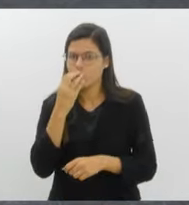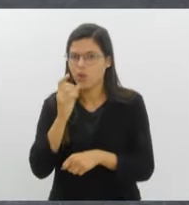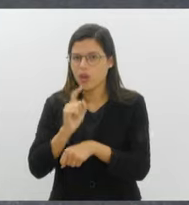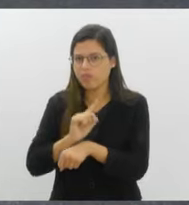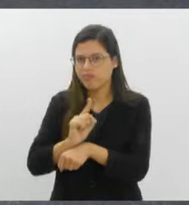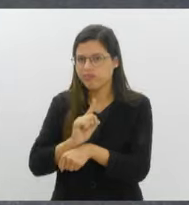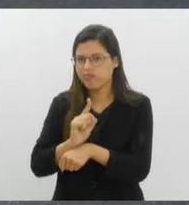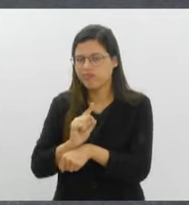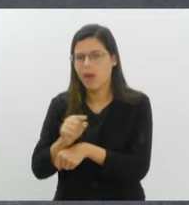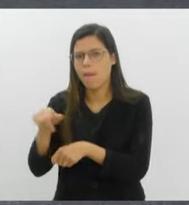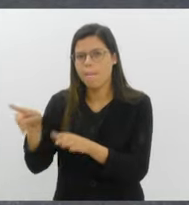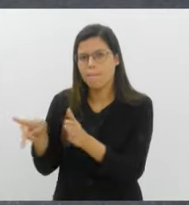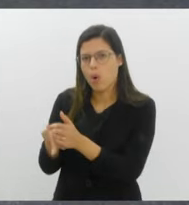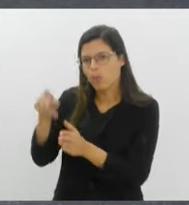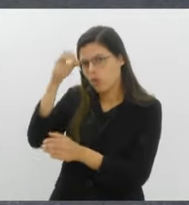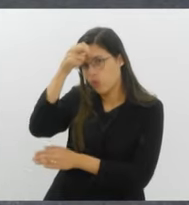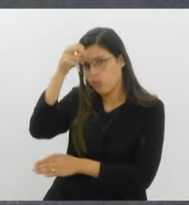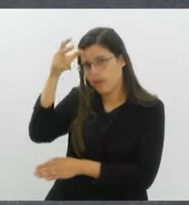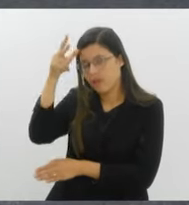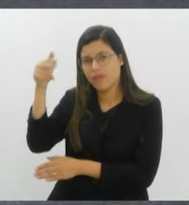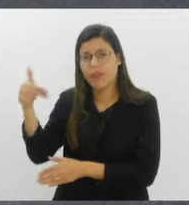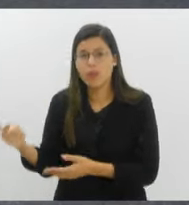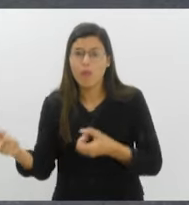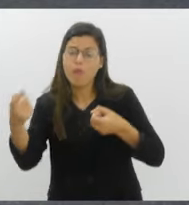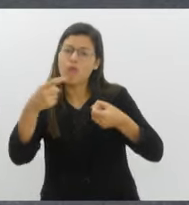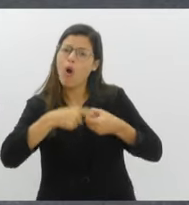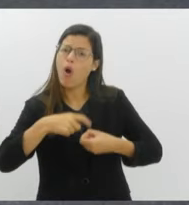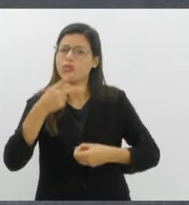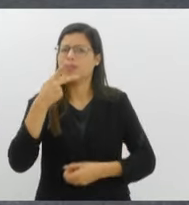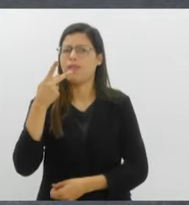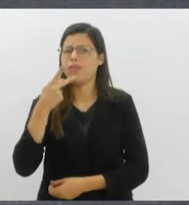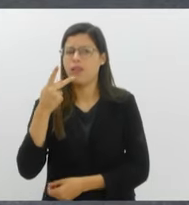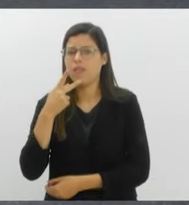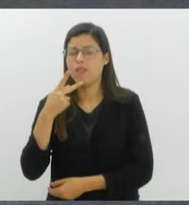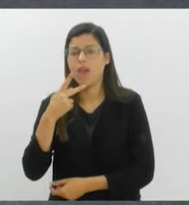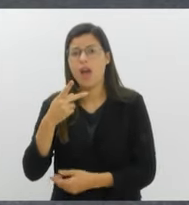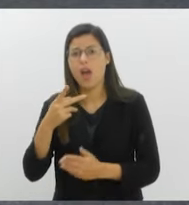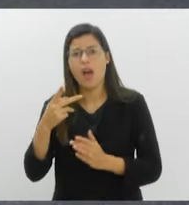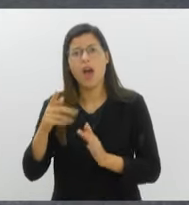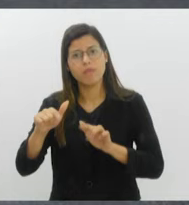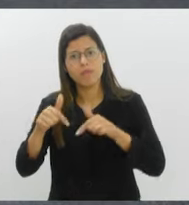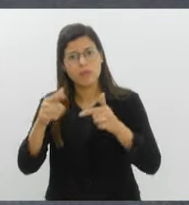Volte aqui para falar. Exerça o seu direito, o seu tempo regimental